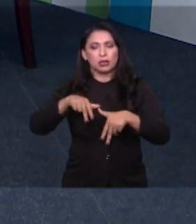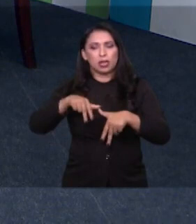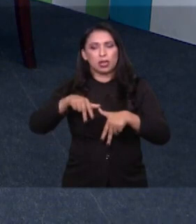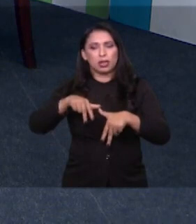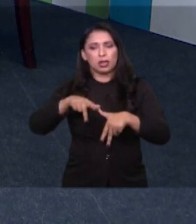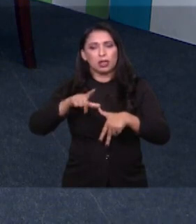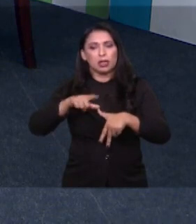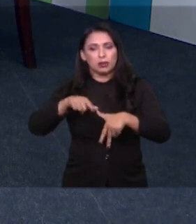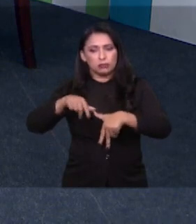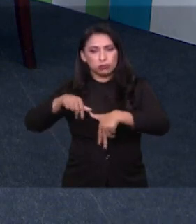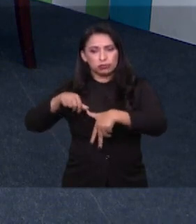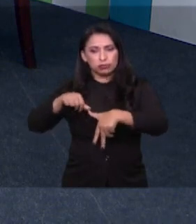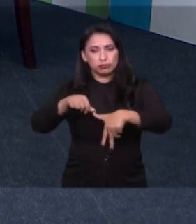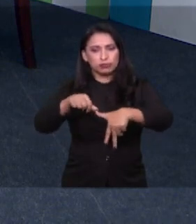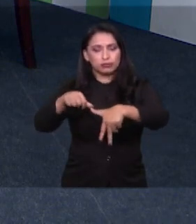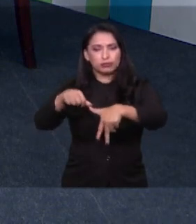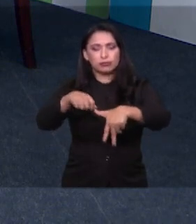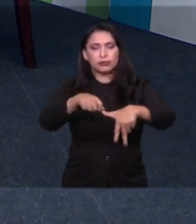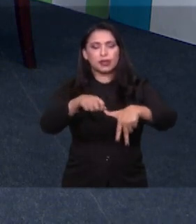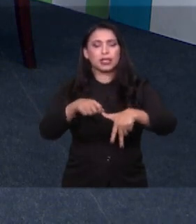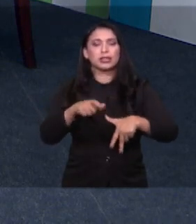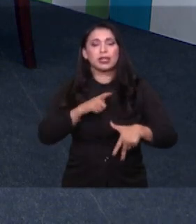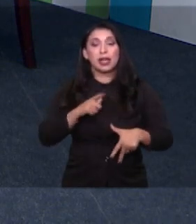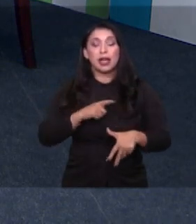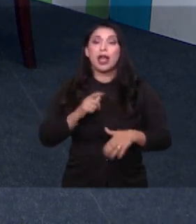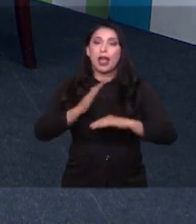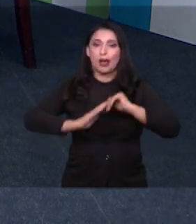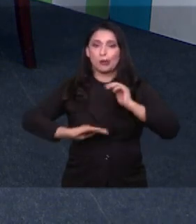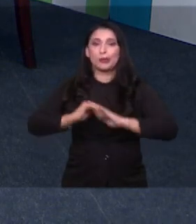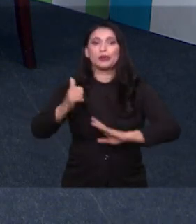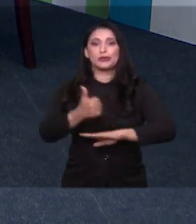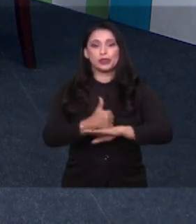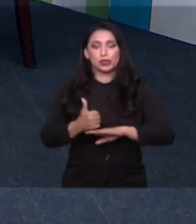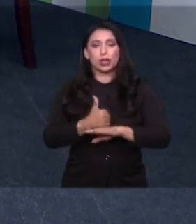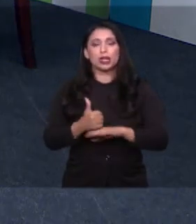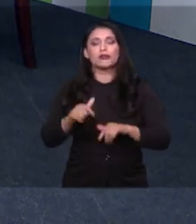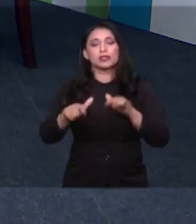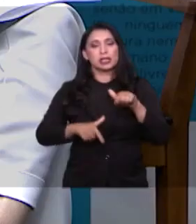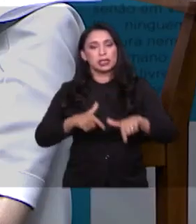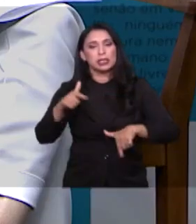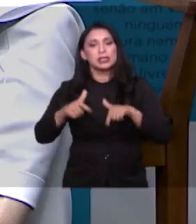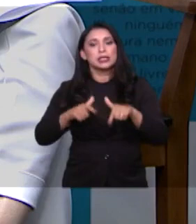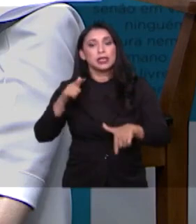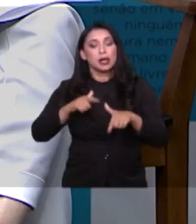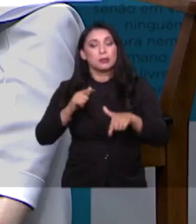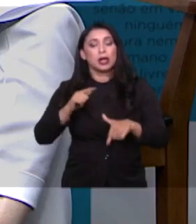que está ali fazendo esse trabalho que é tão necessário para que o surdo,